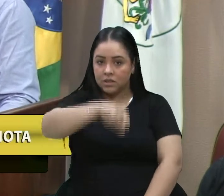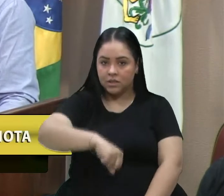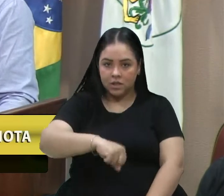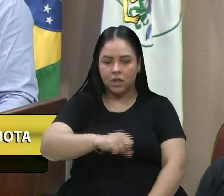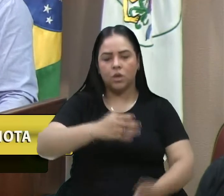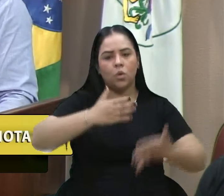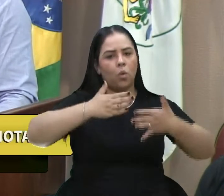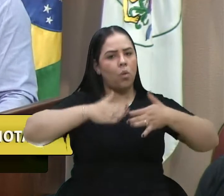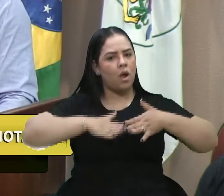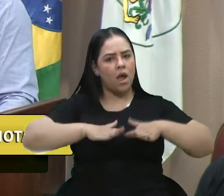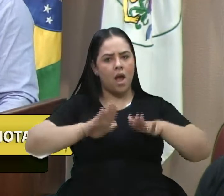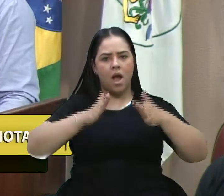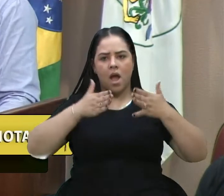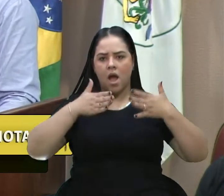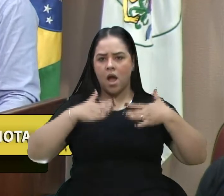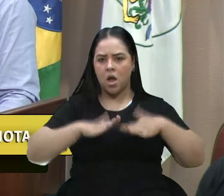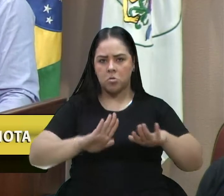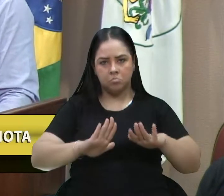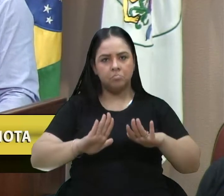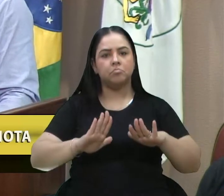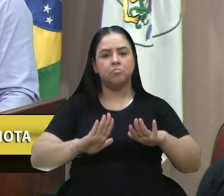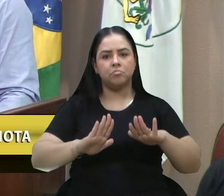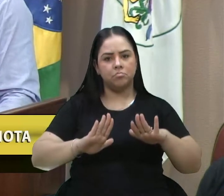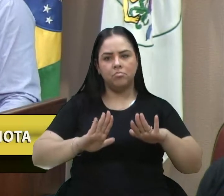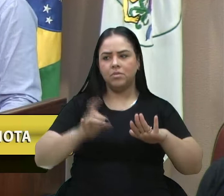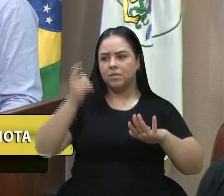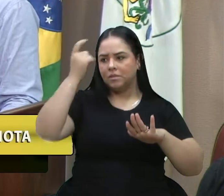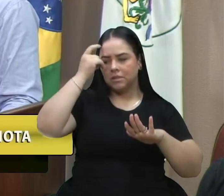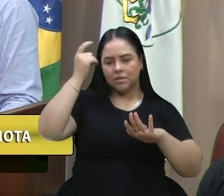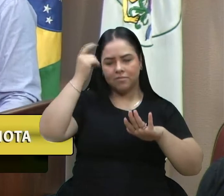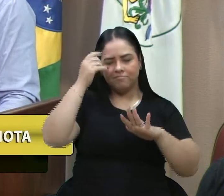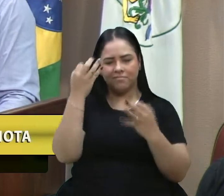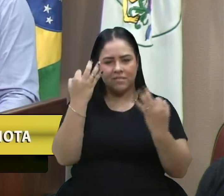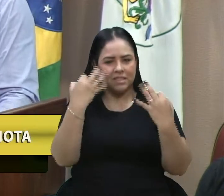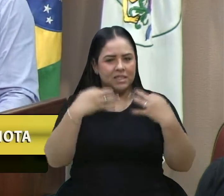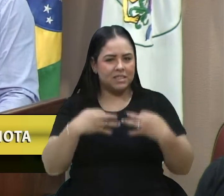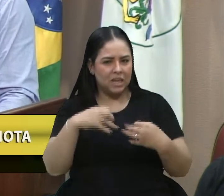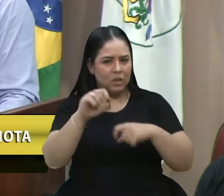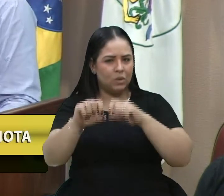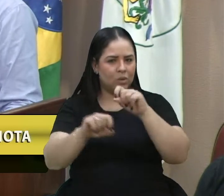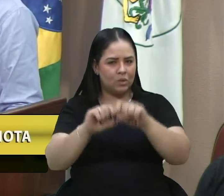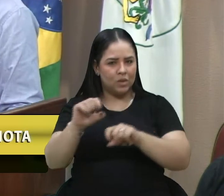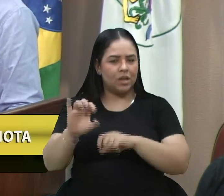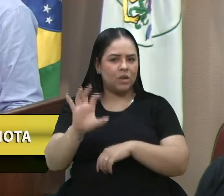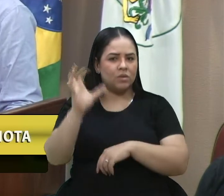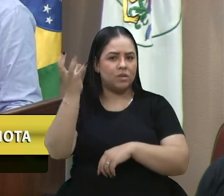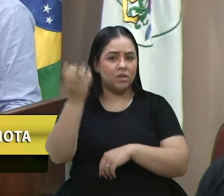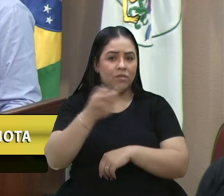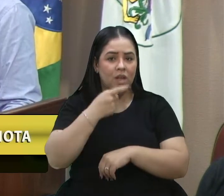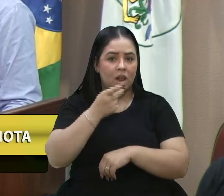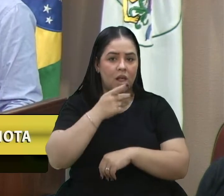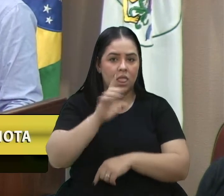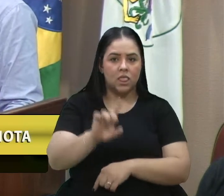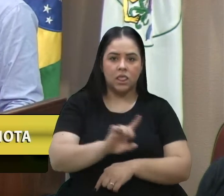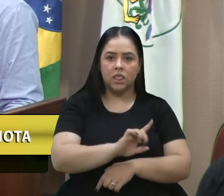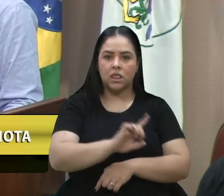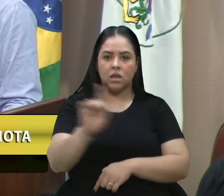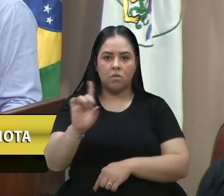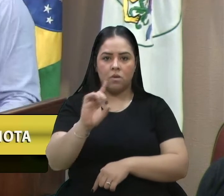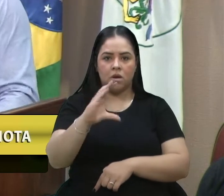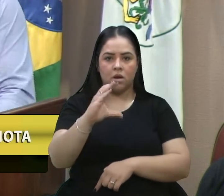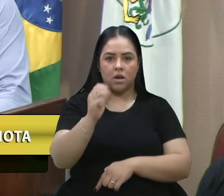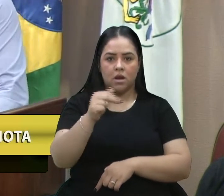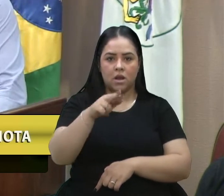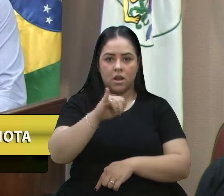calma, com tranquilidade, pensando com carinho na situação, disserem não ao canil,